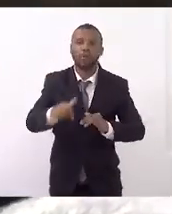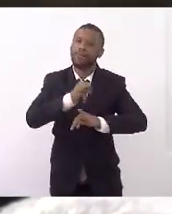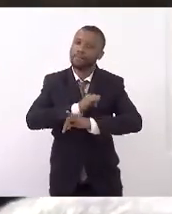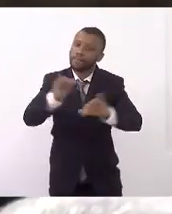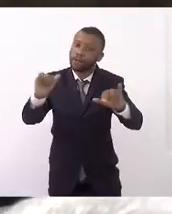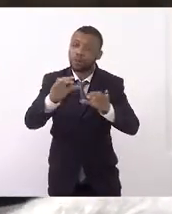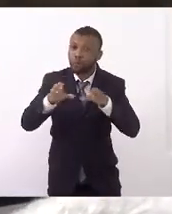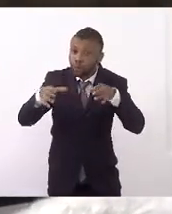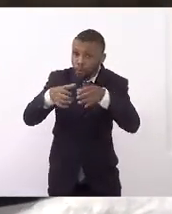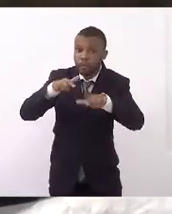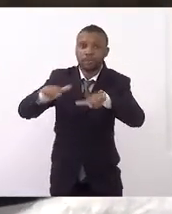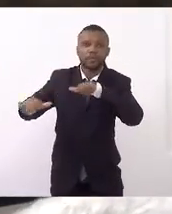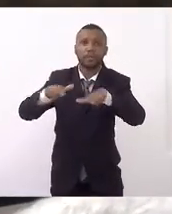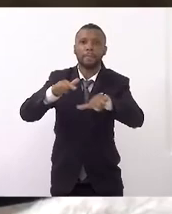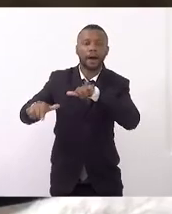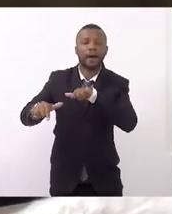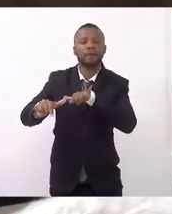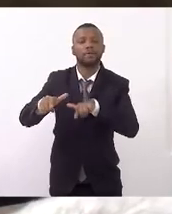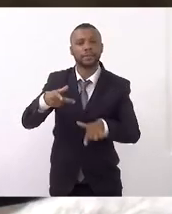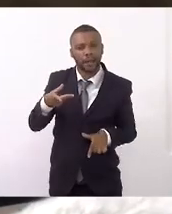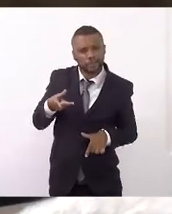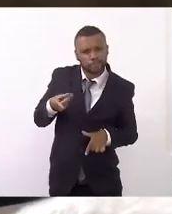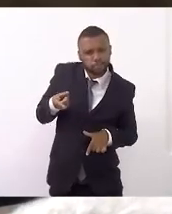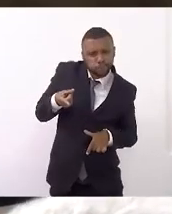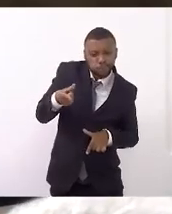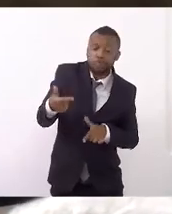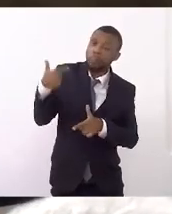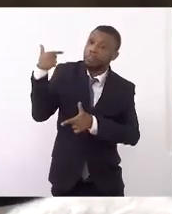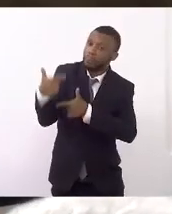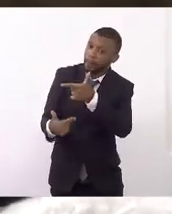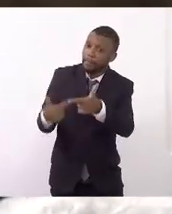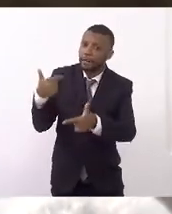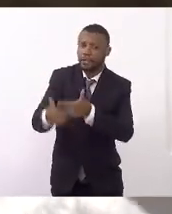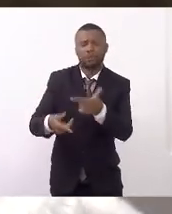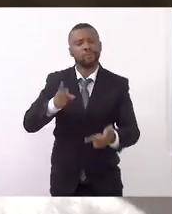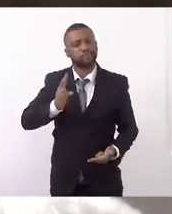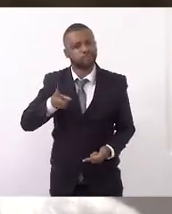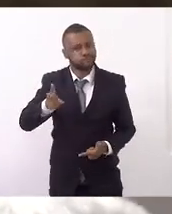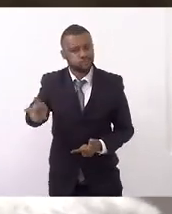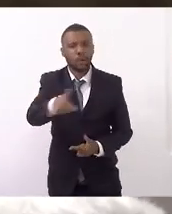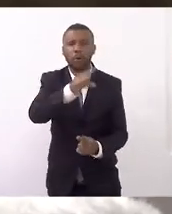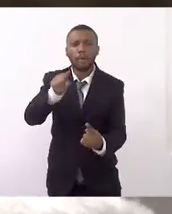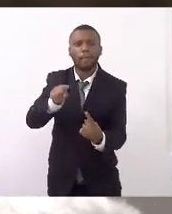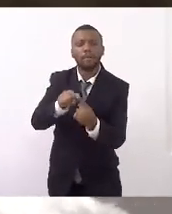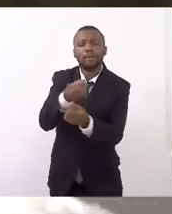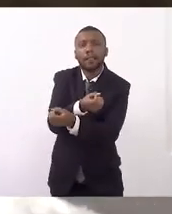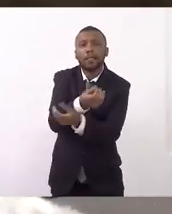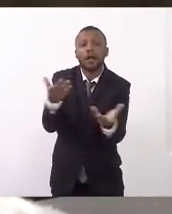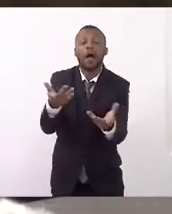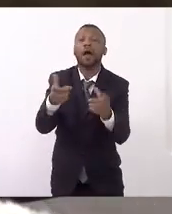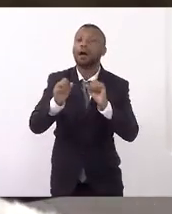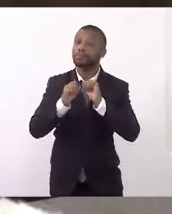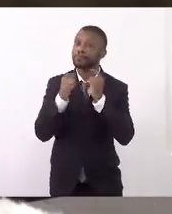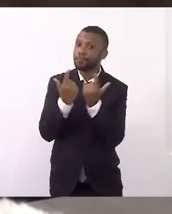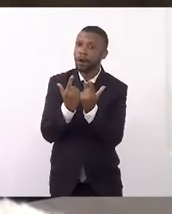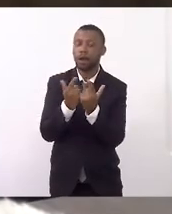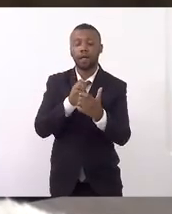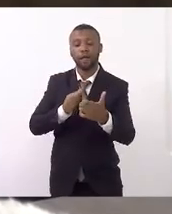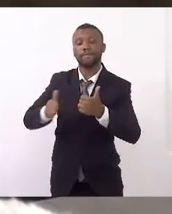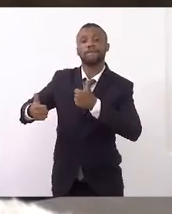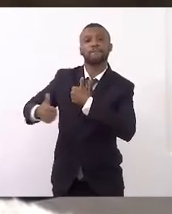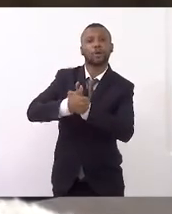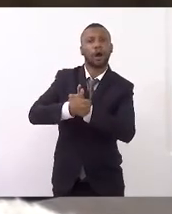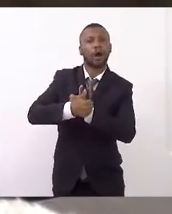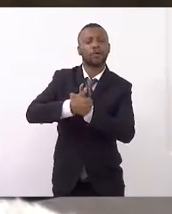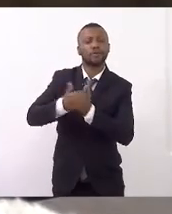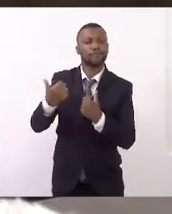de trabalho está em vigor e continuará em vigor para dar ao parlamento vez e voz